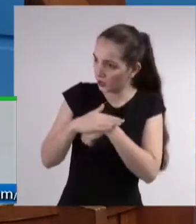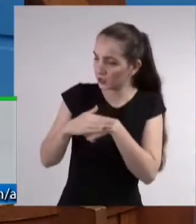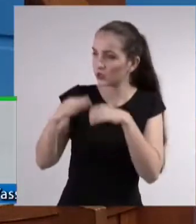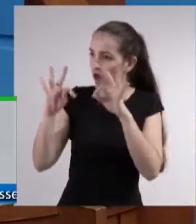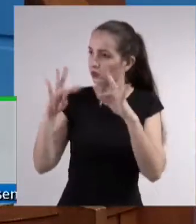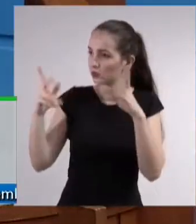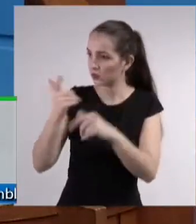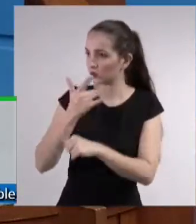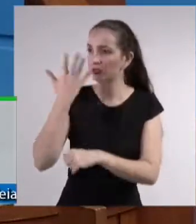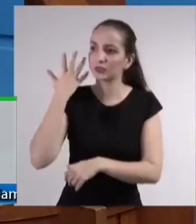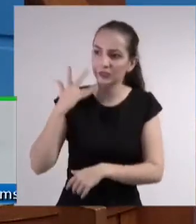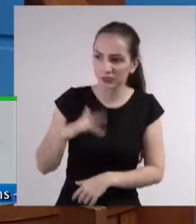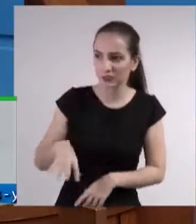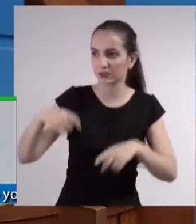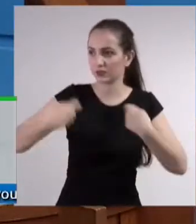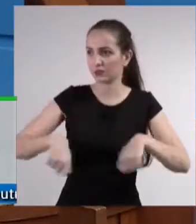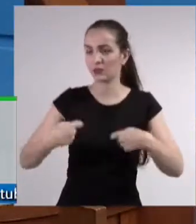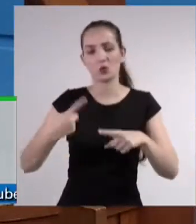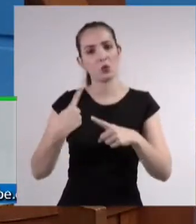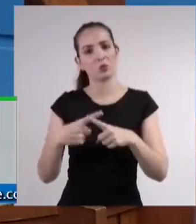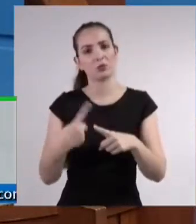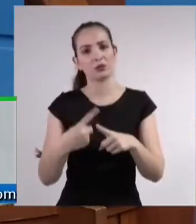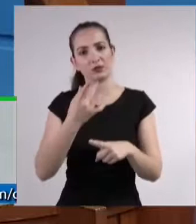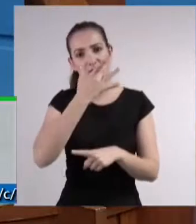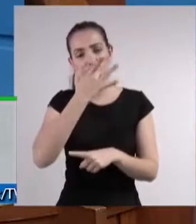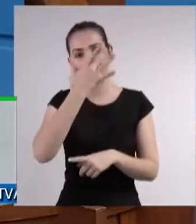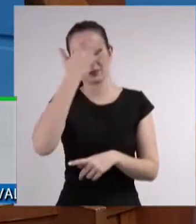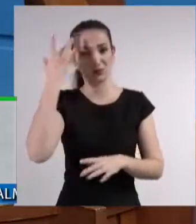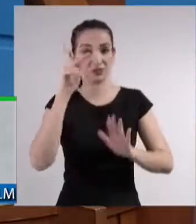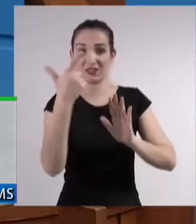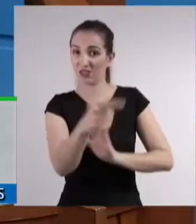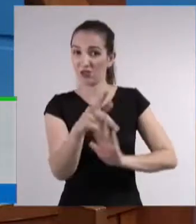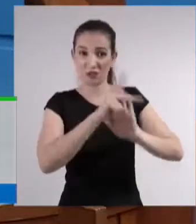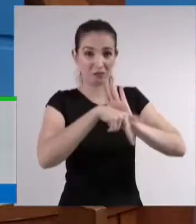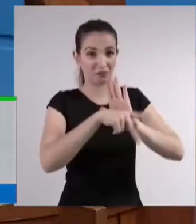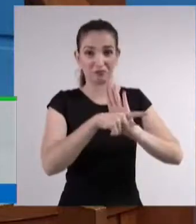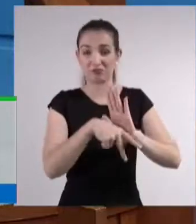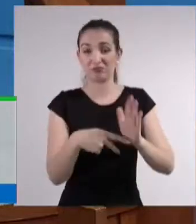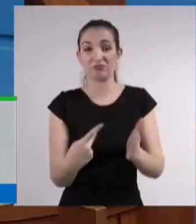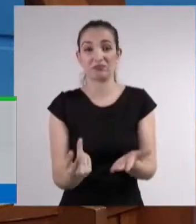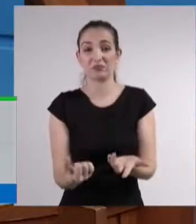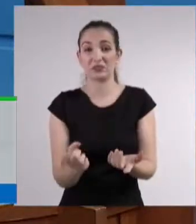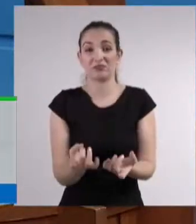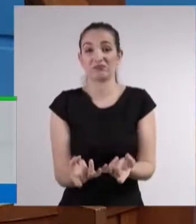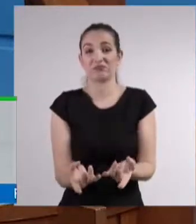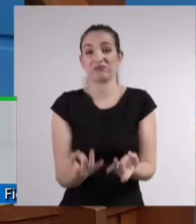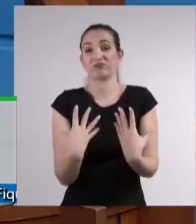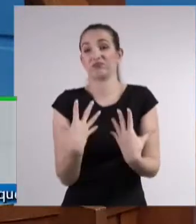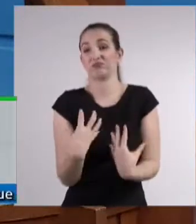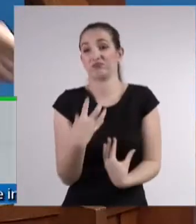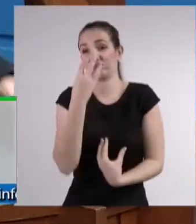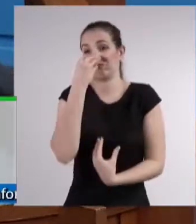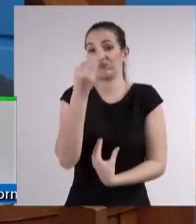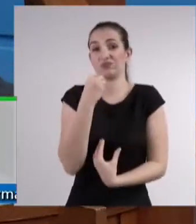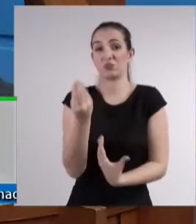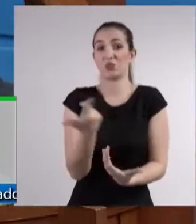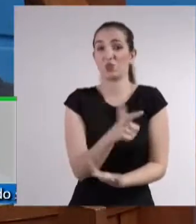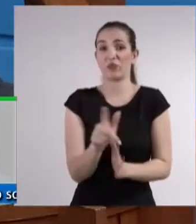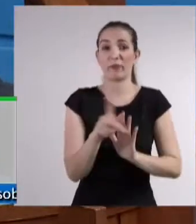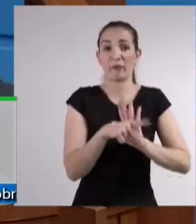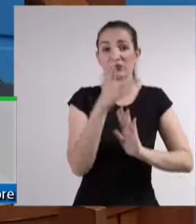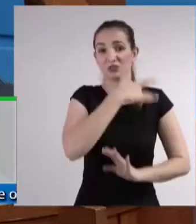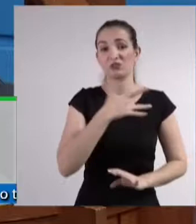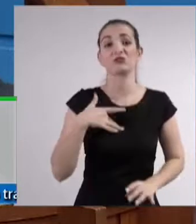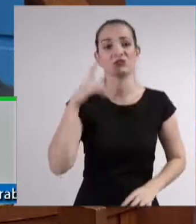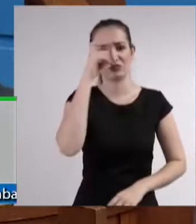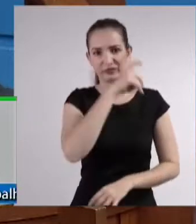que precisam, porque o que não tem um plano de saúde fica à deriva. E passa, Antonieta, Vossa Excelência